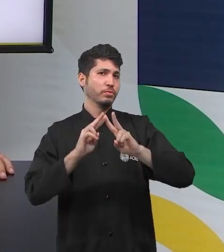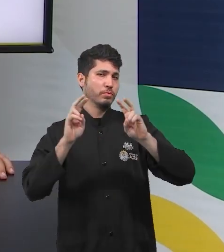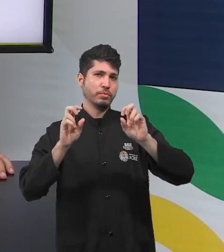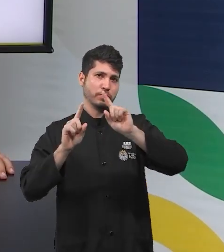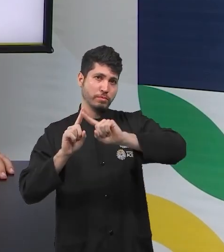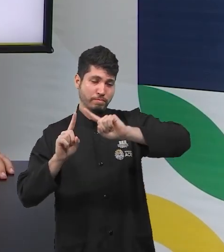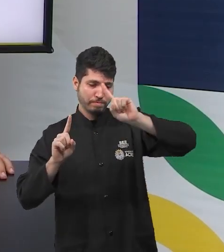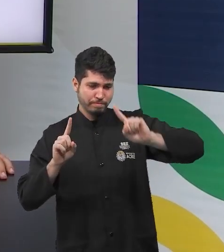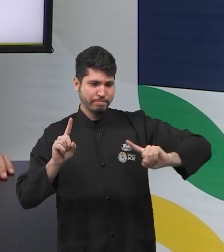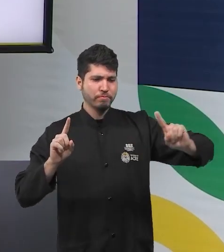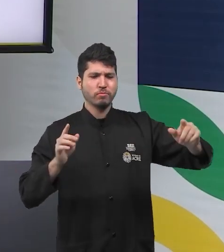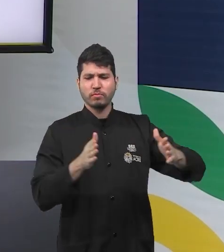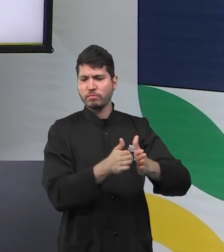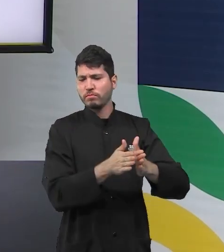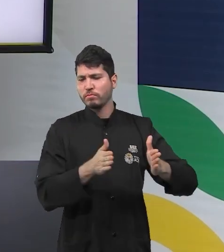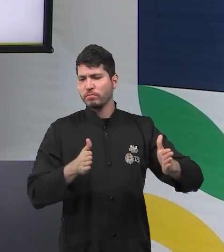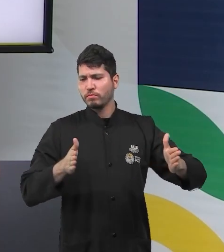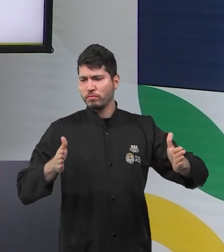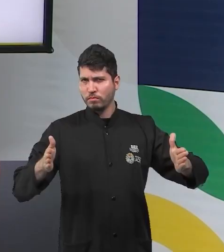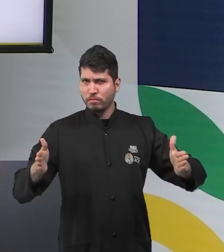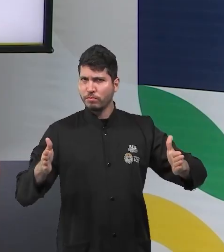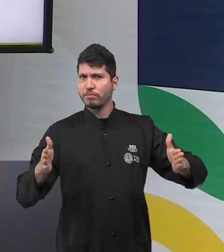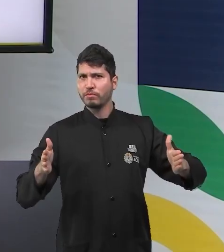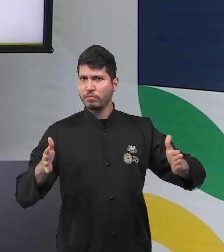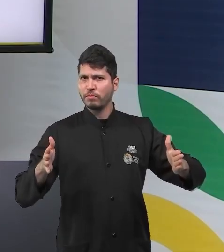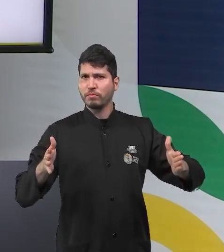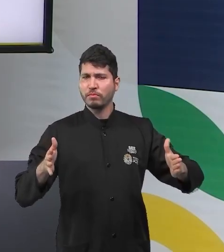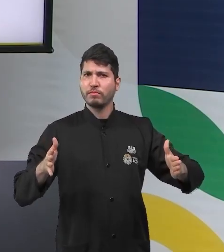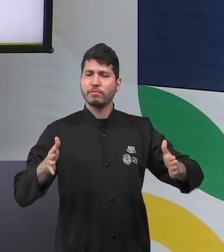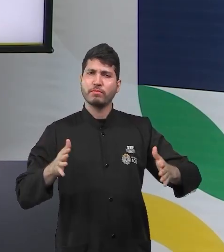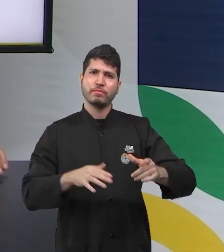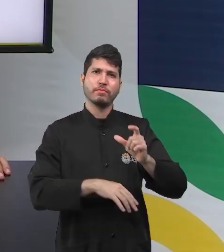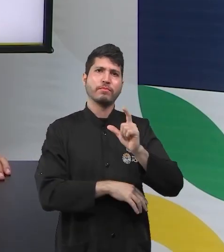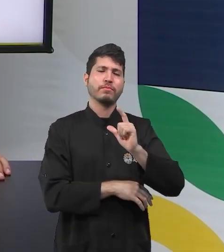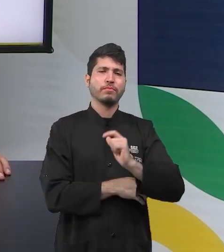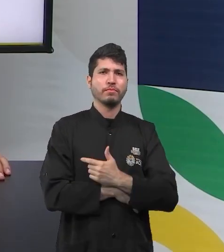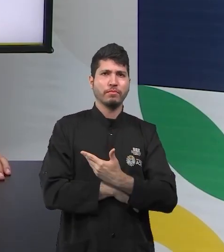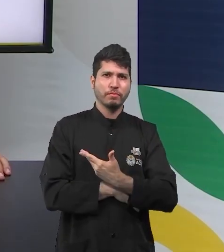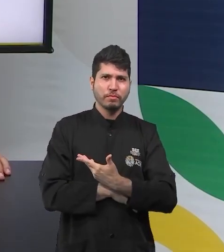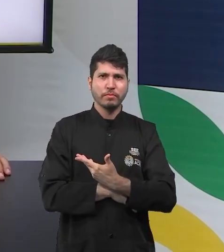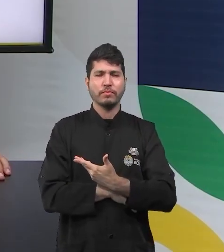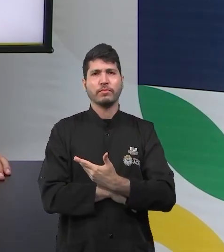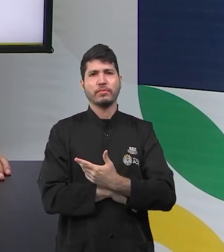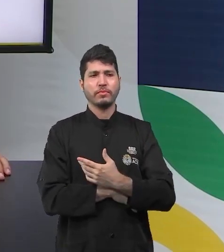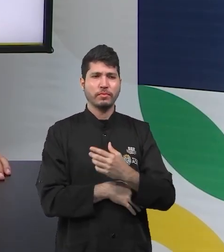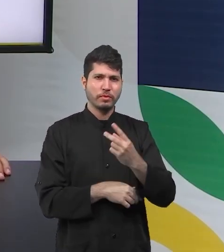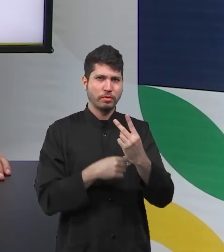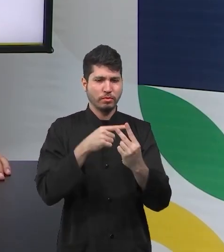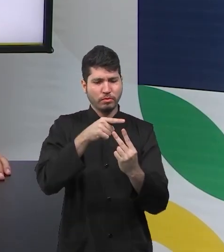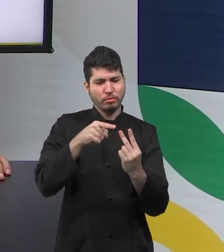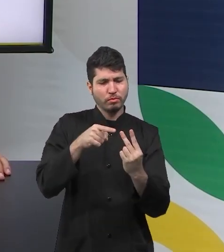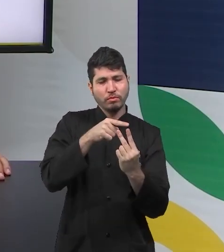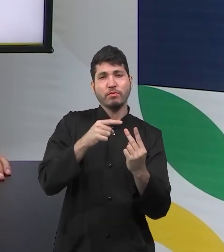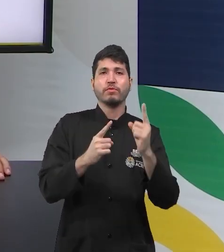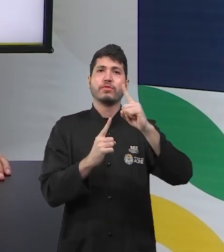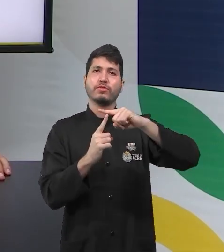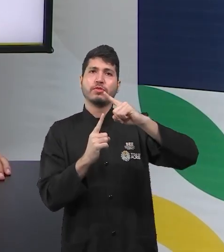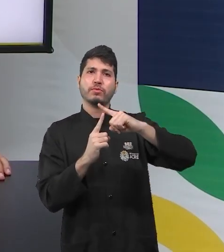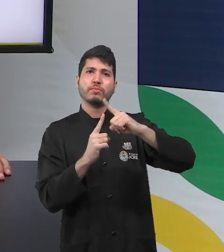entre grandezas proporcionais, nós temos aí as direta e